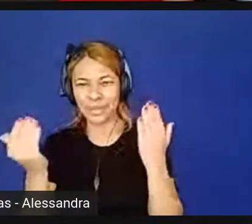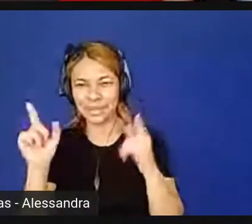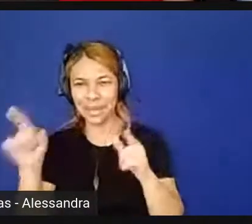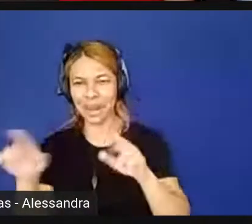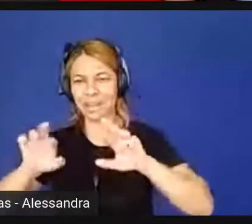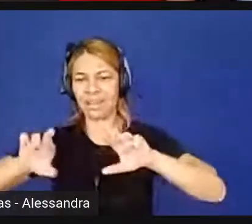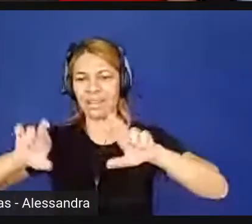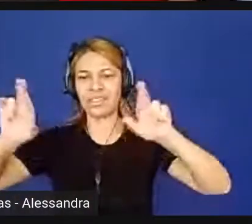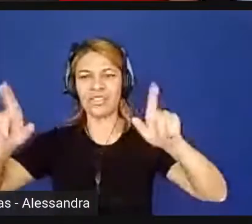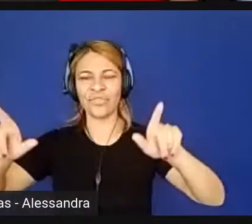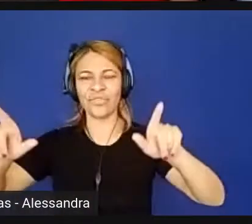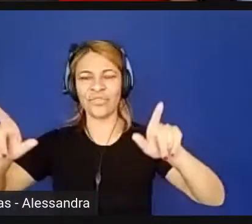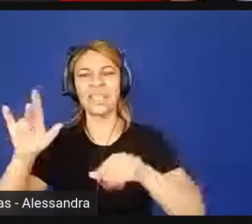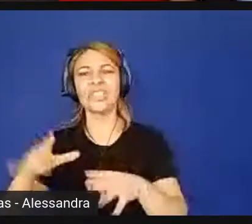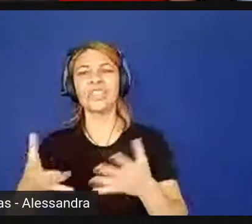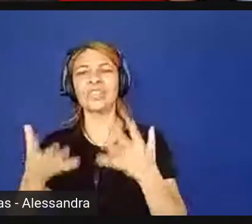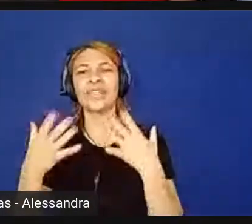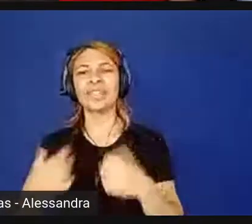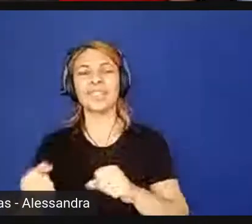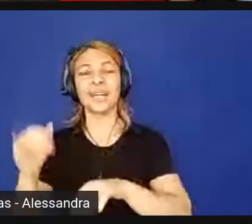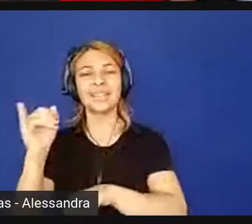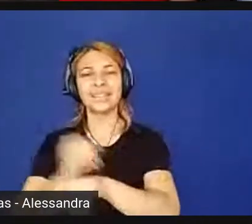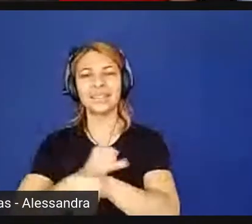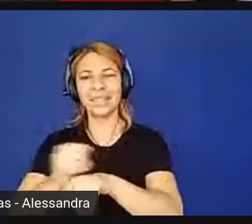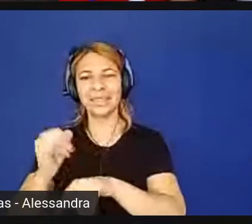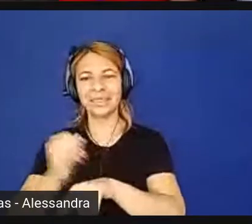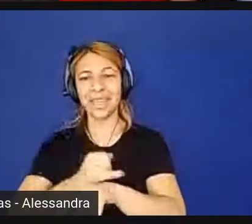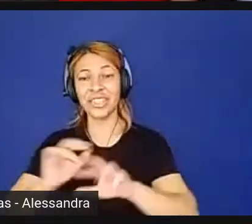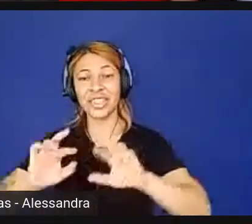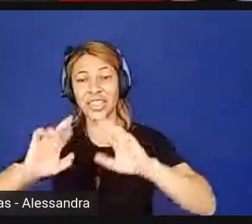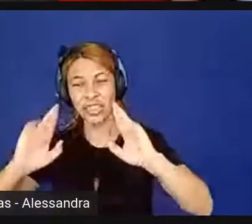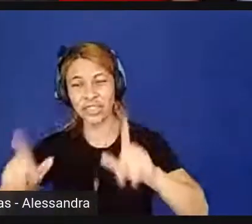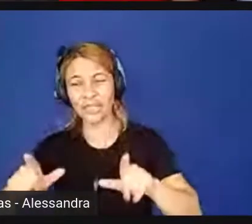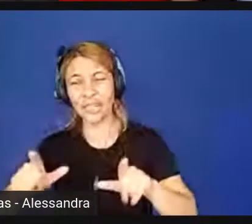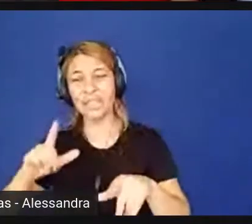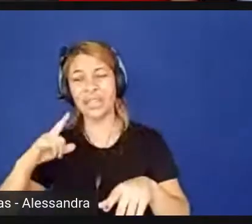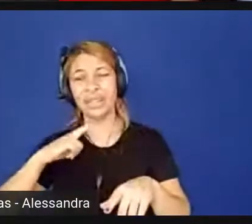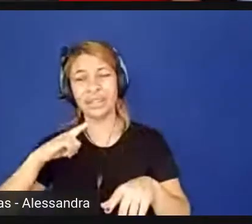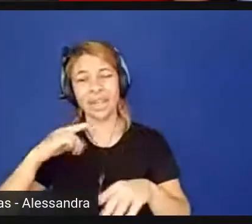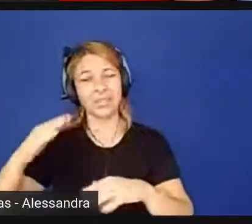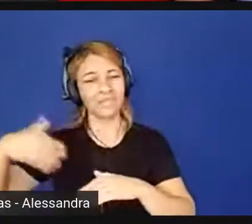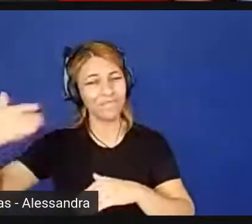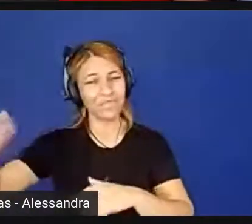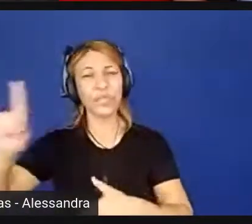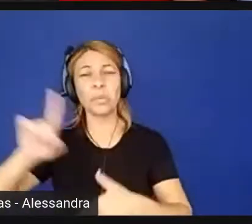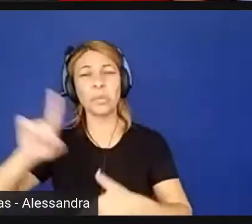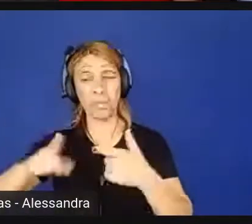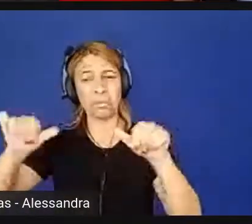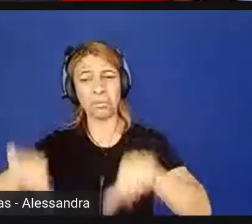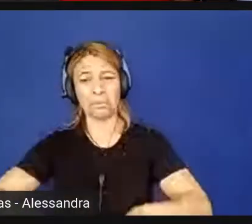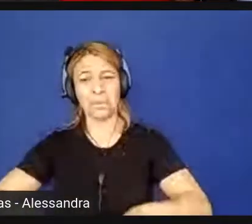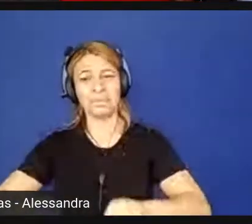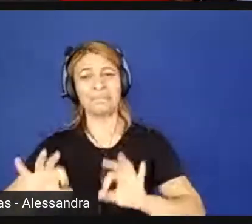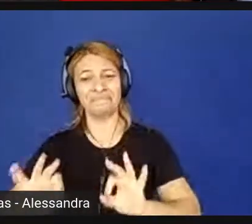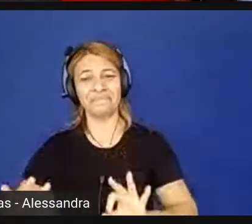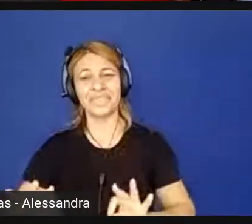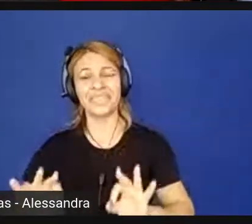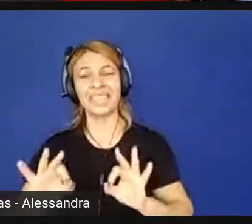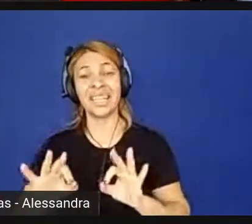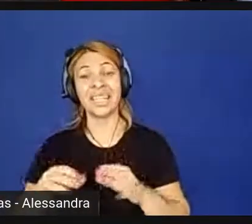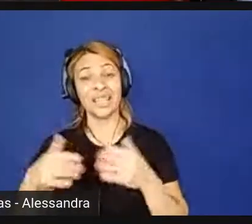adotar estratégias para realidades distintas que têm alta chance, no meu ponto de vista, de fracassar. É isso que eu